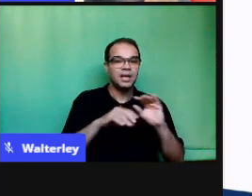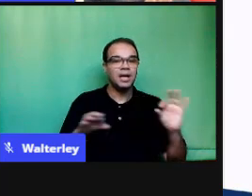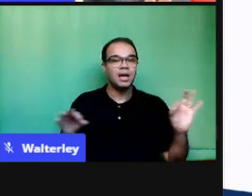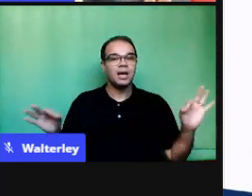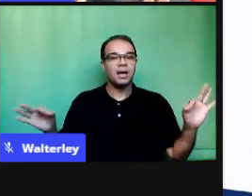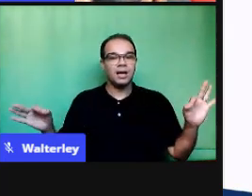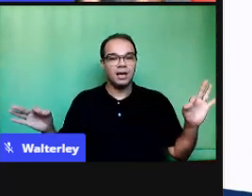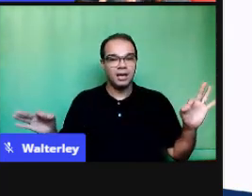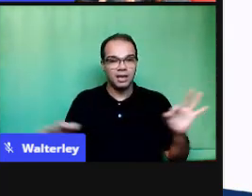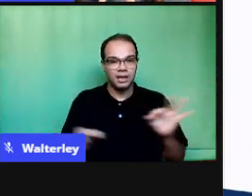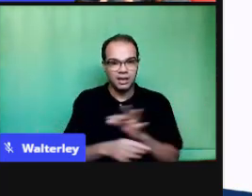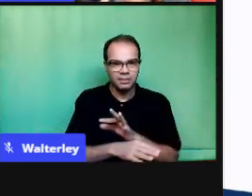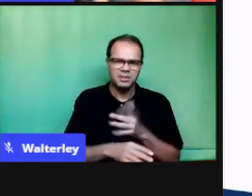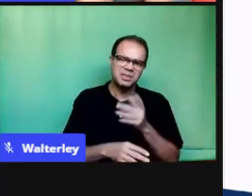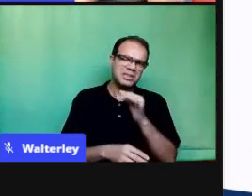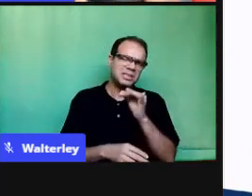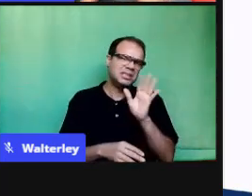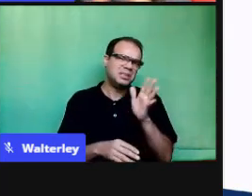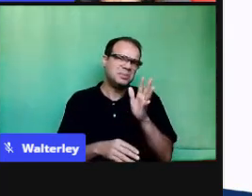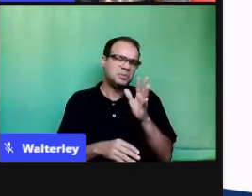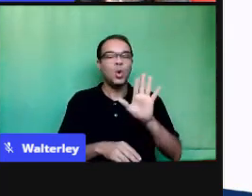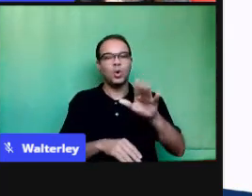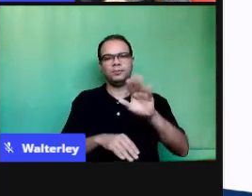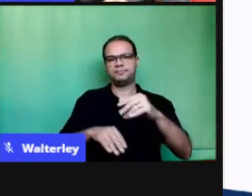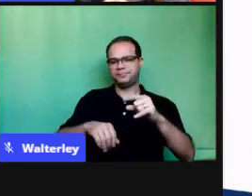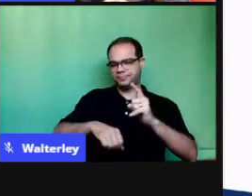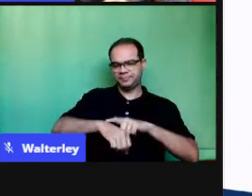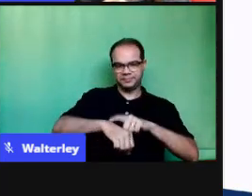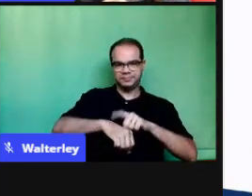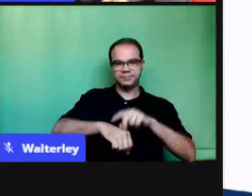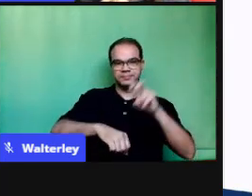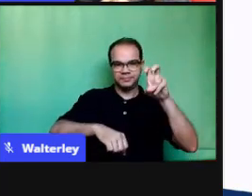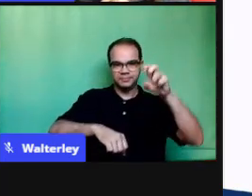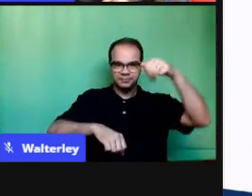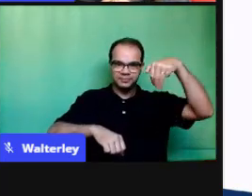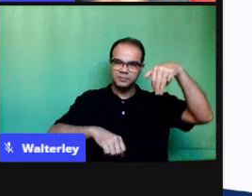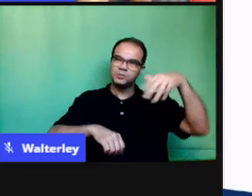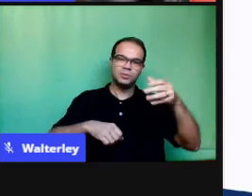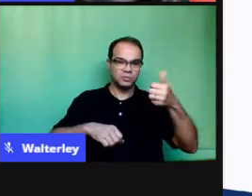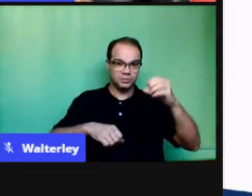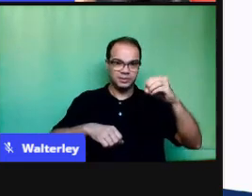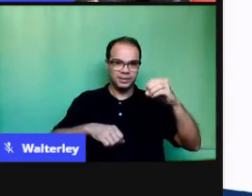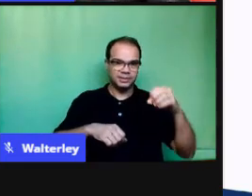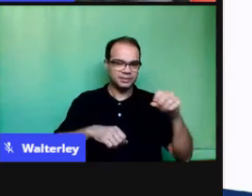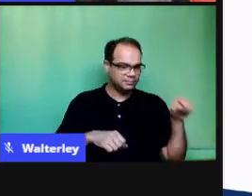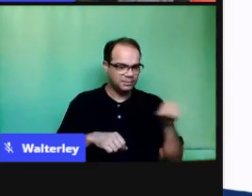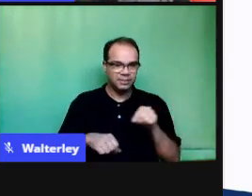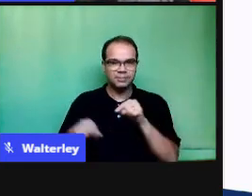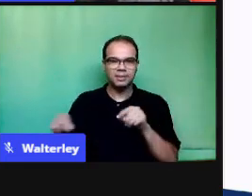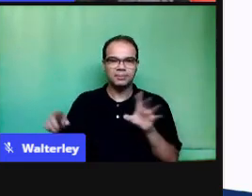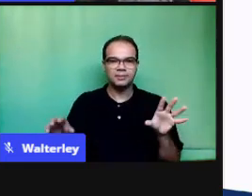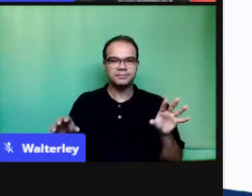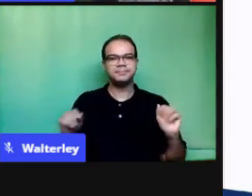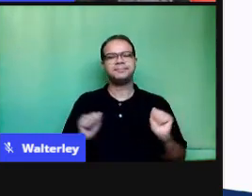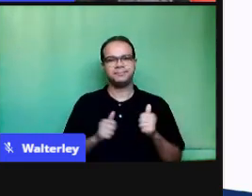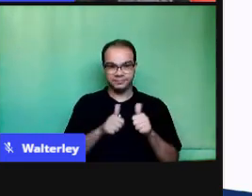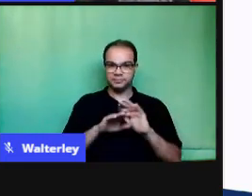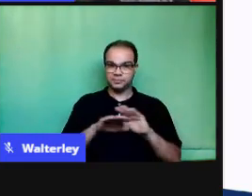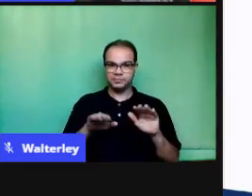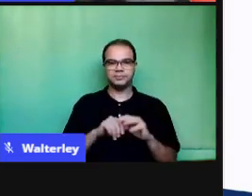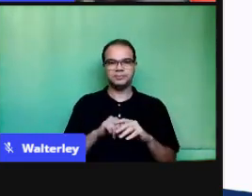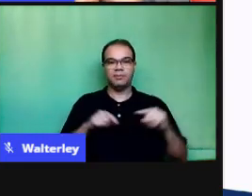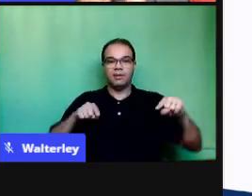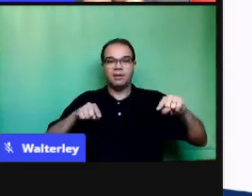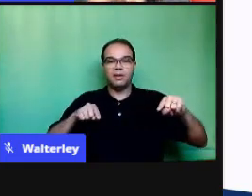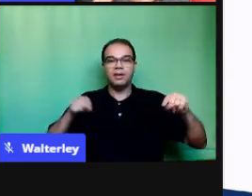podem dar um tempo, né, aproximadamente 5 a 10 minutos para que os alunos respondam essa pergunta, eles irão rodar, né, de mesa.